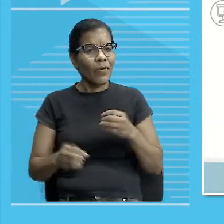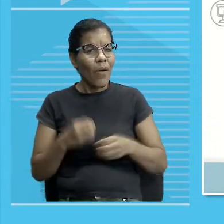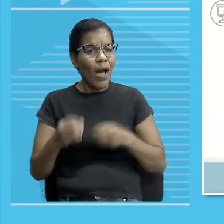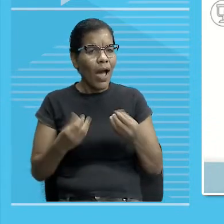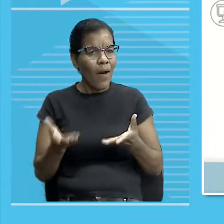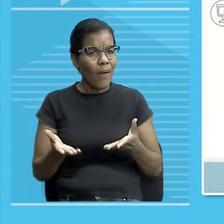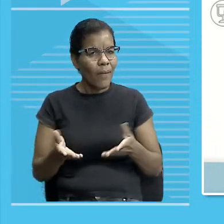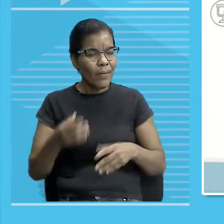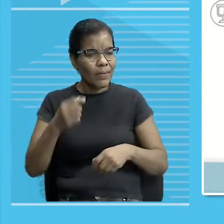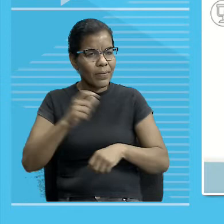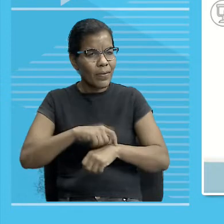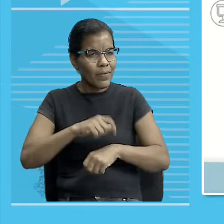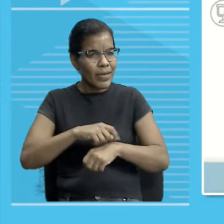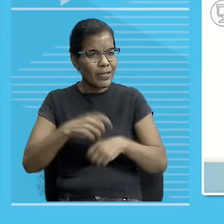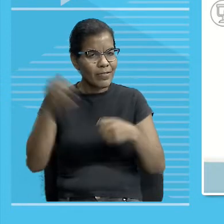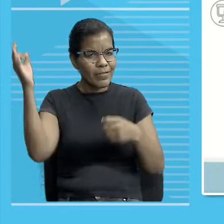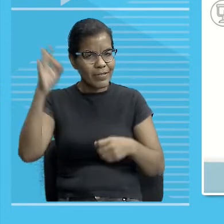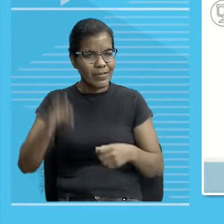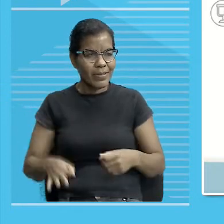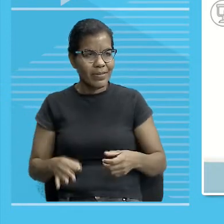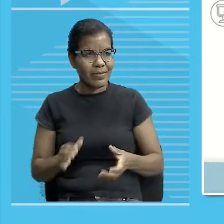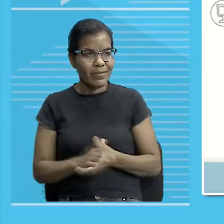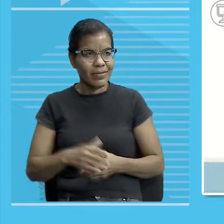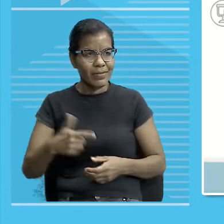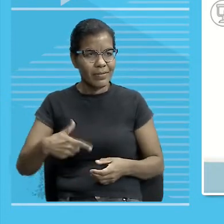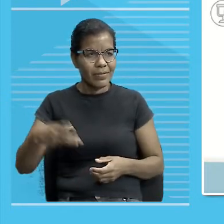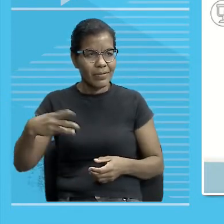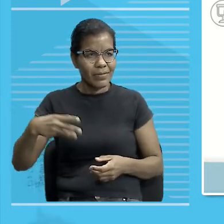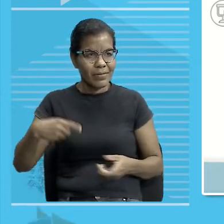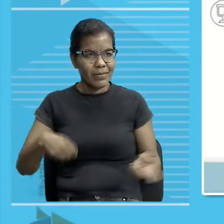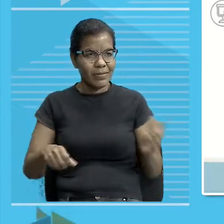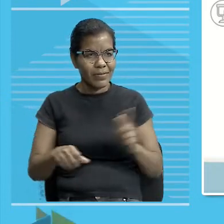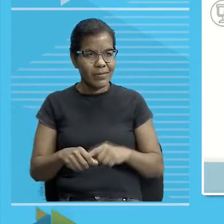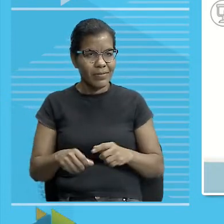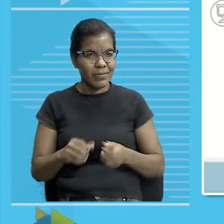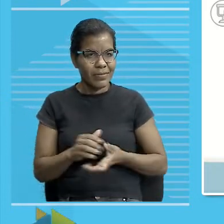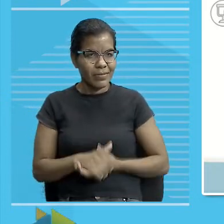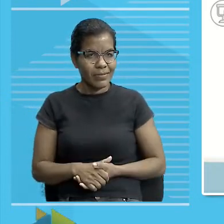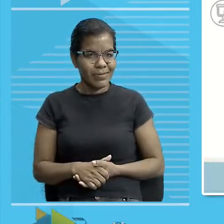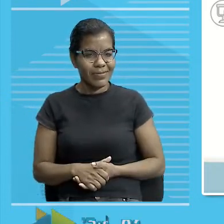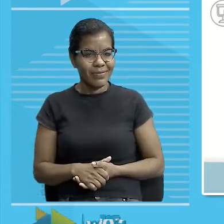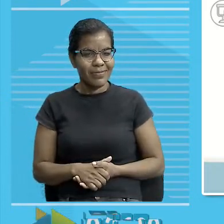do sexo feminino. Qual é esse momento? 2 minutos e eu volto.